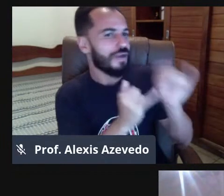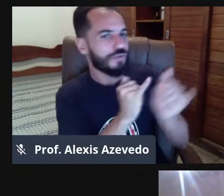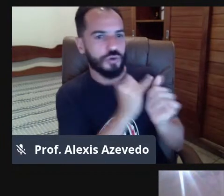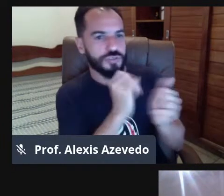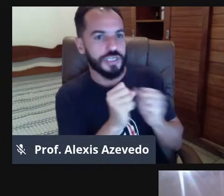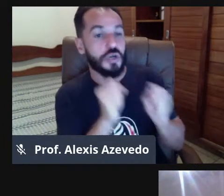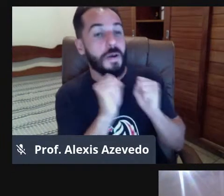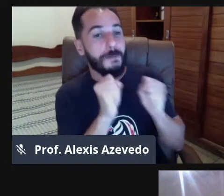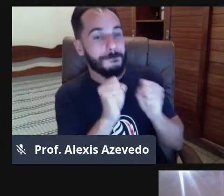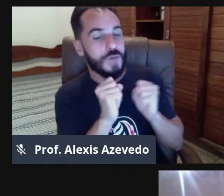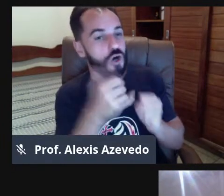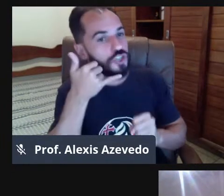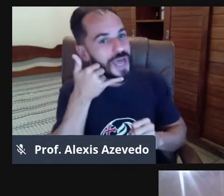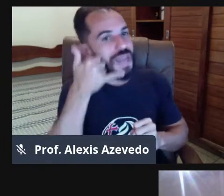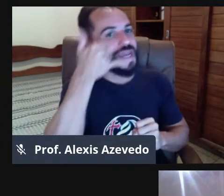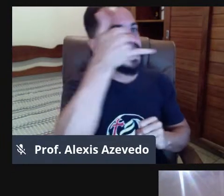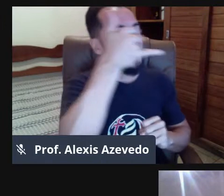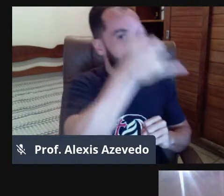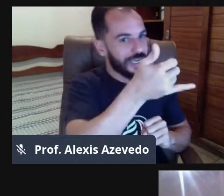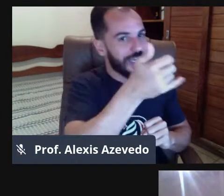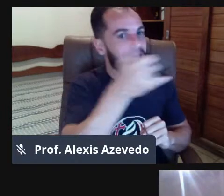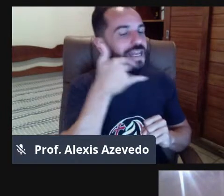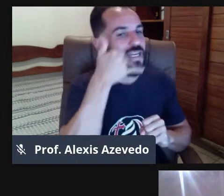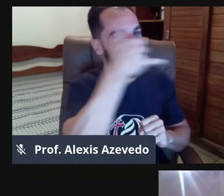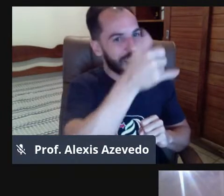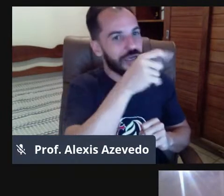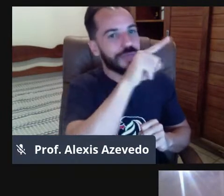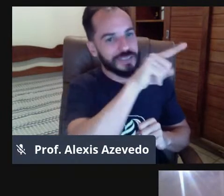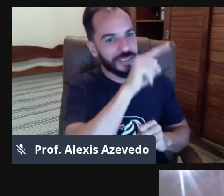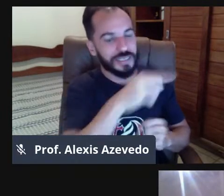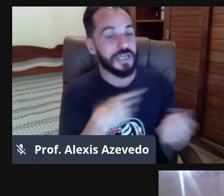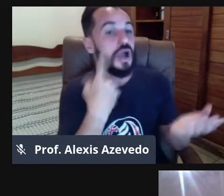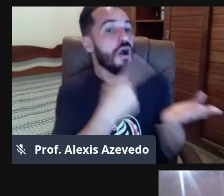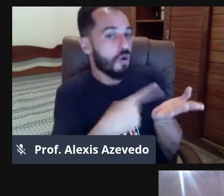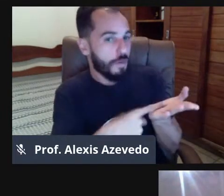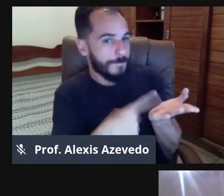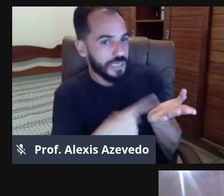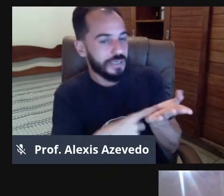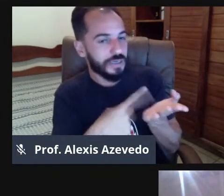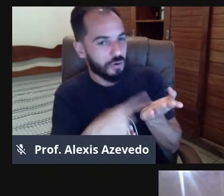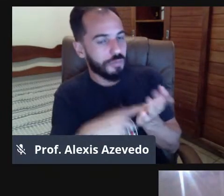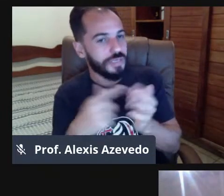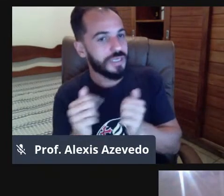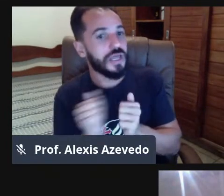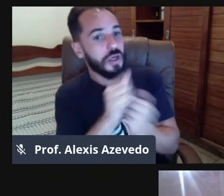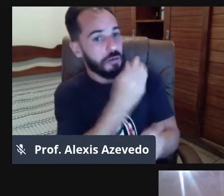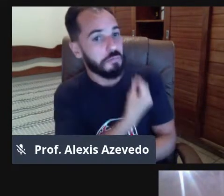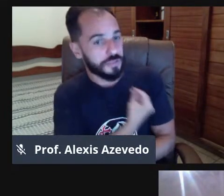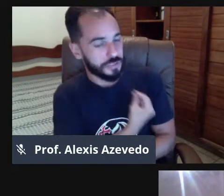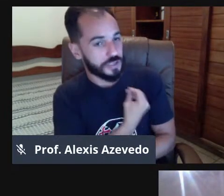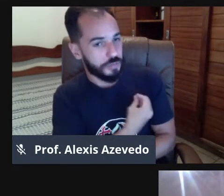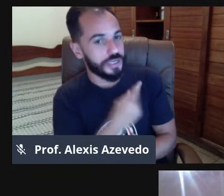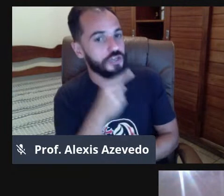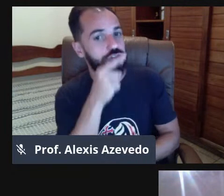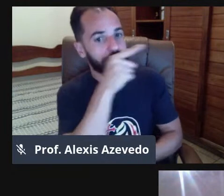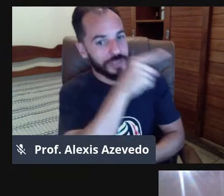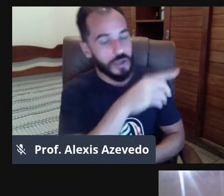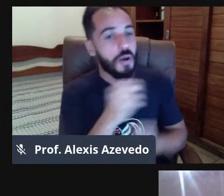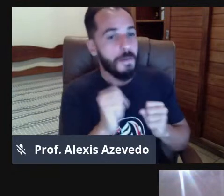por favor, ligue para a secretaria da escola, agende. Se não conseguir agendar, vá